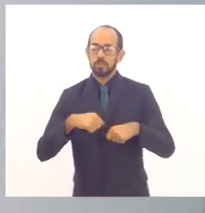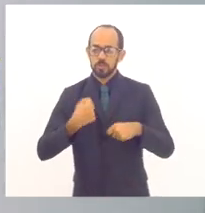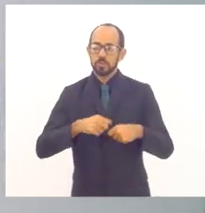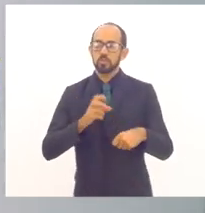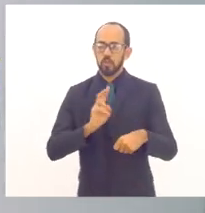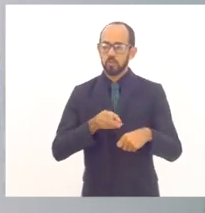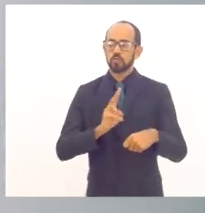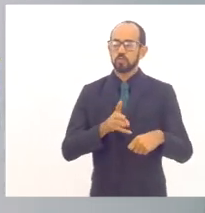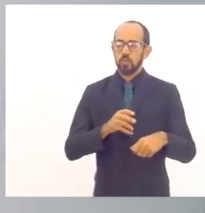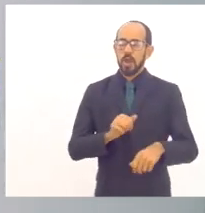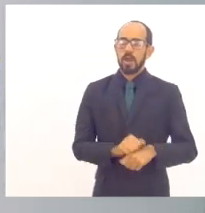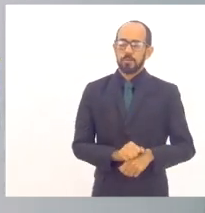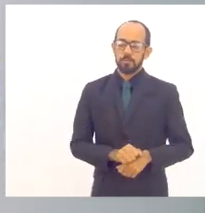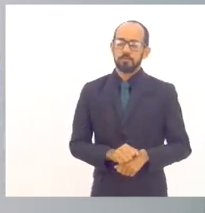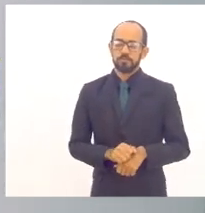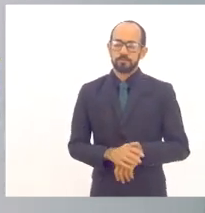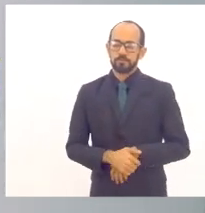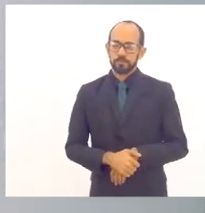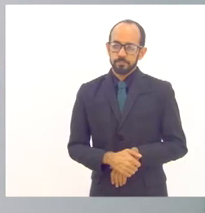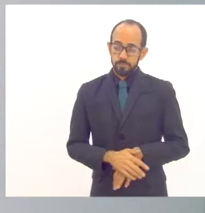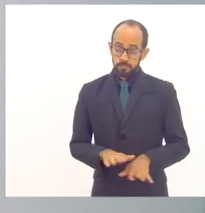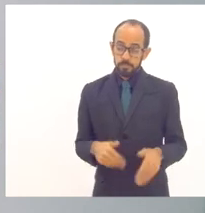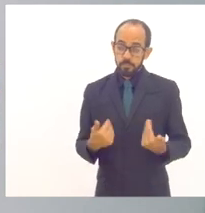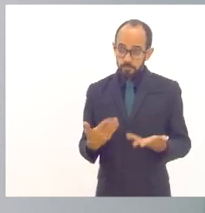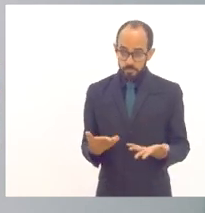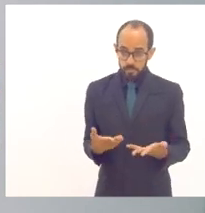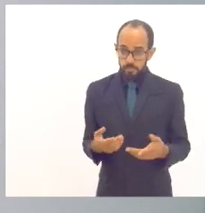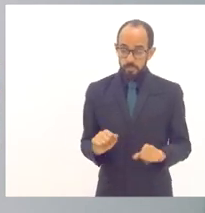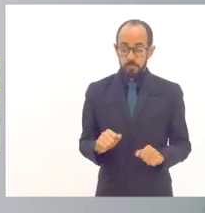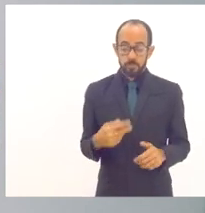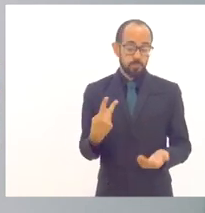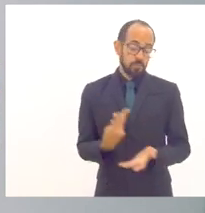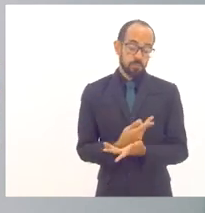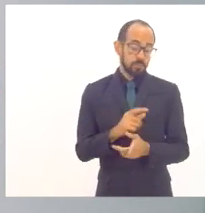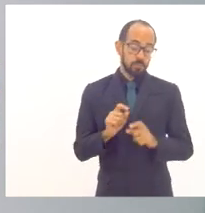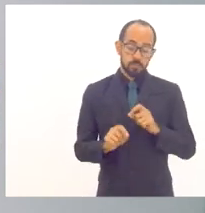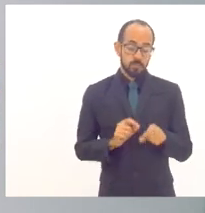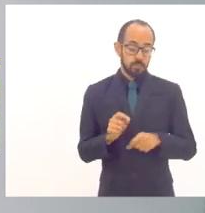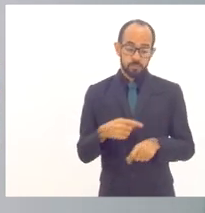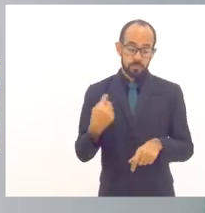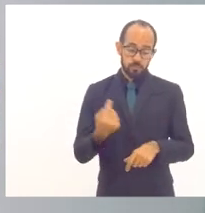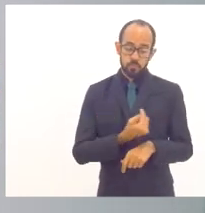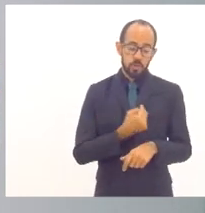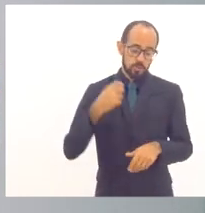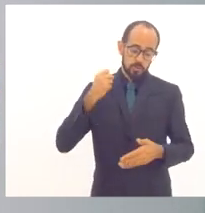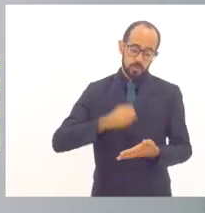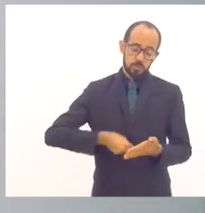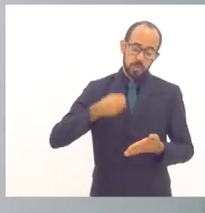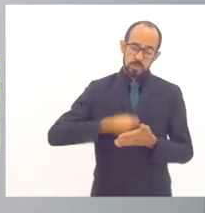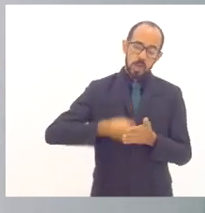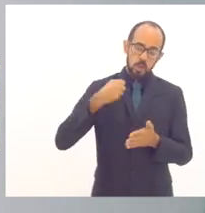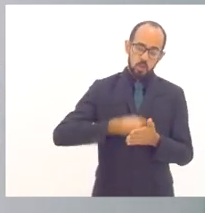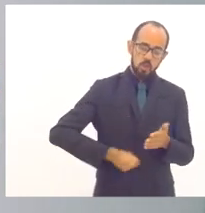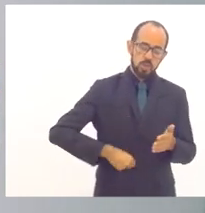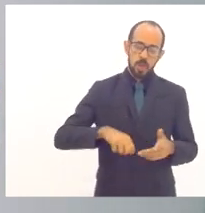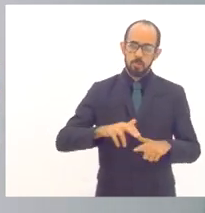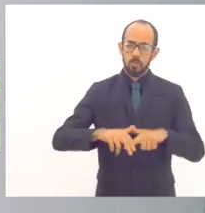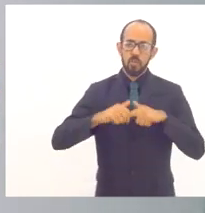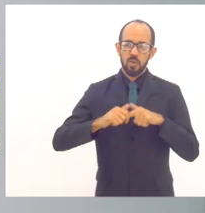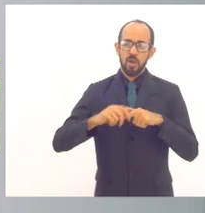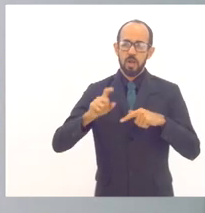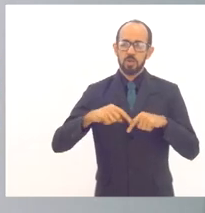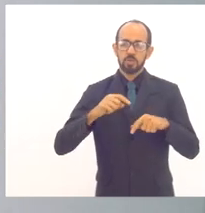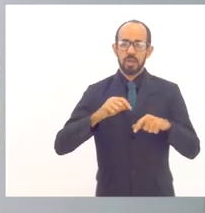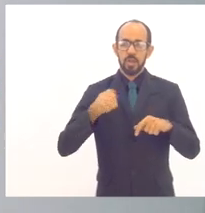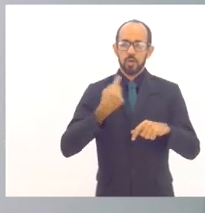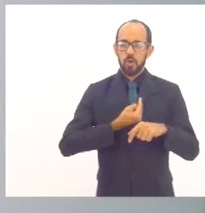vou ter que continuar nisso. Então, galera, o que acontece, né? Em cima disso, nós estamos nessa luta devido a essa questão da nossa